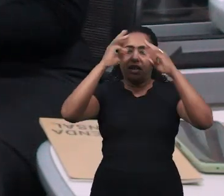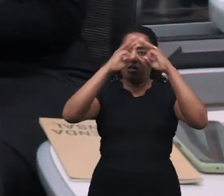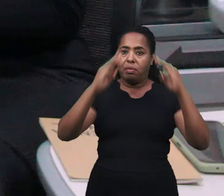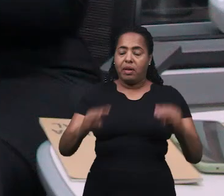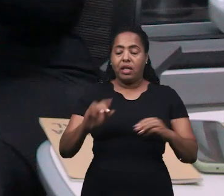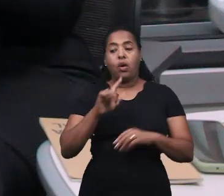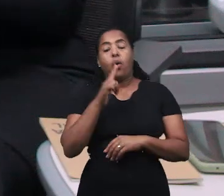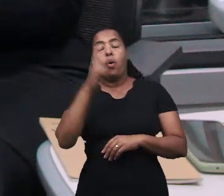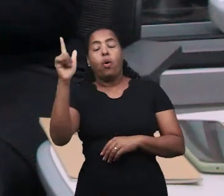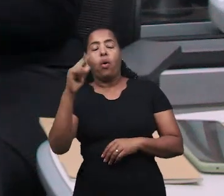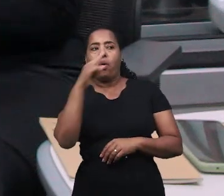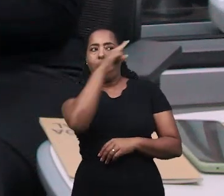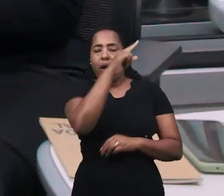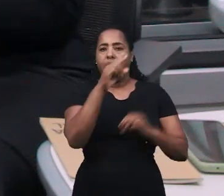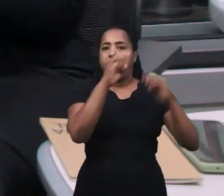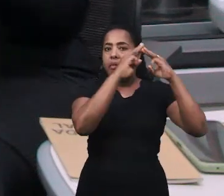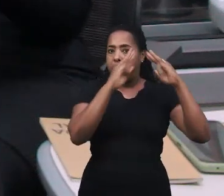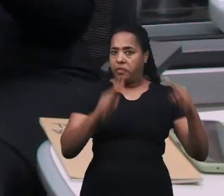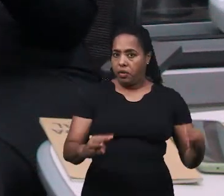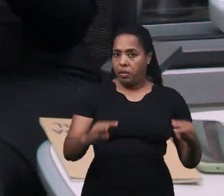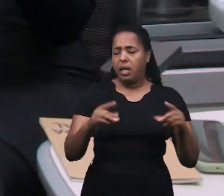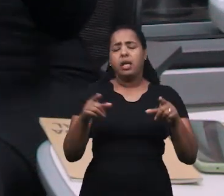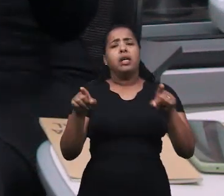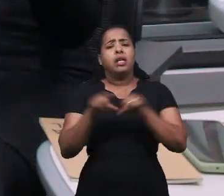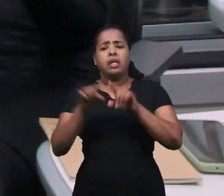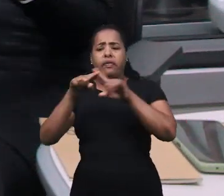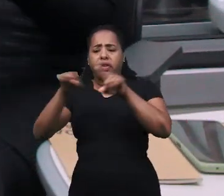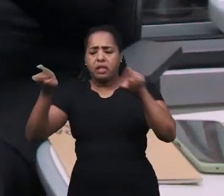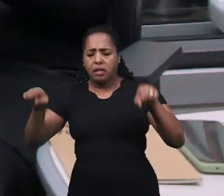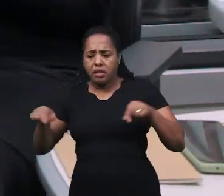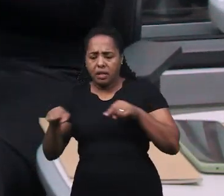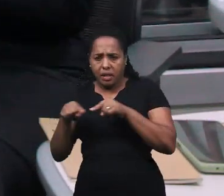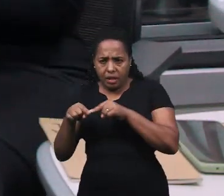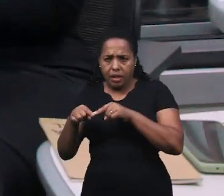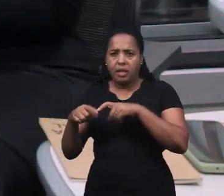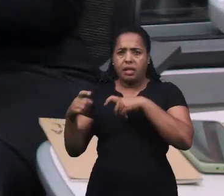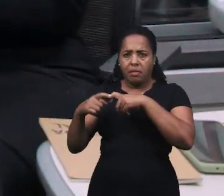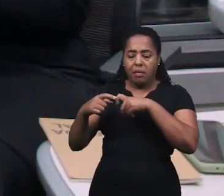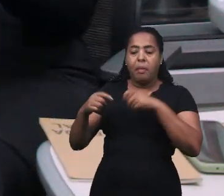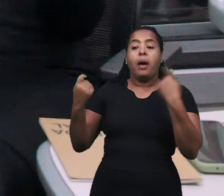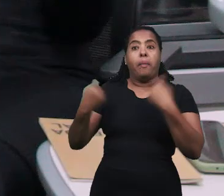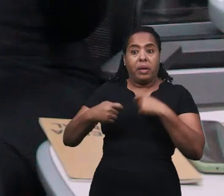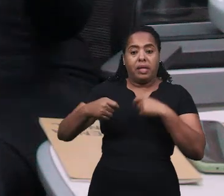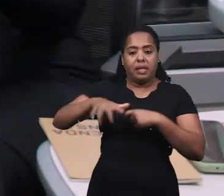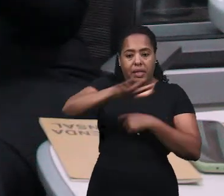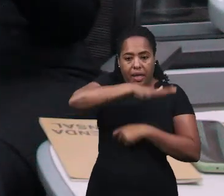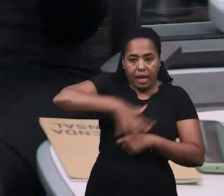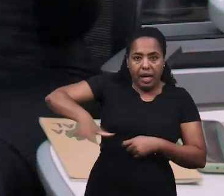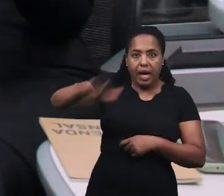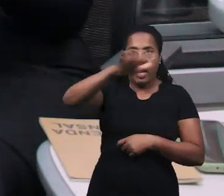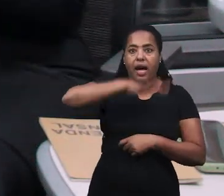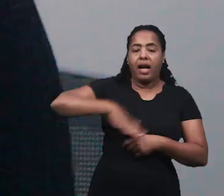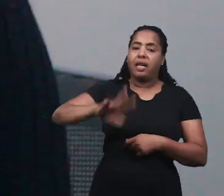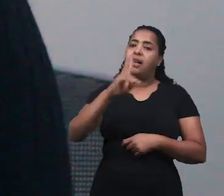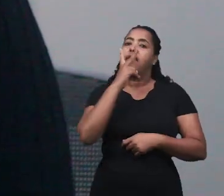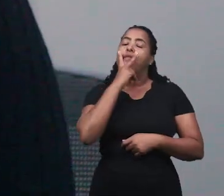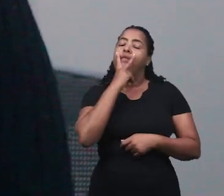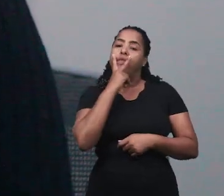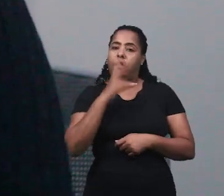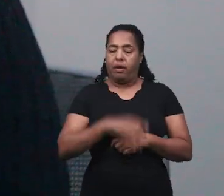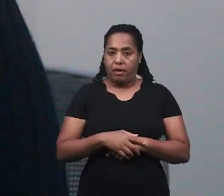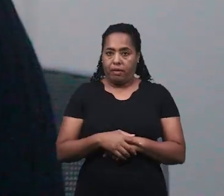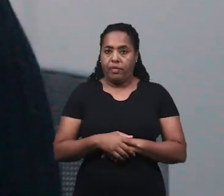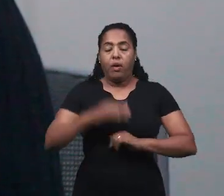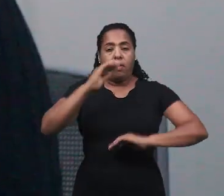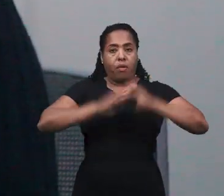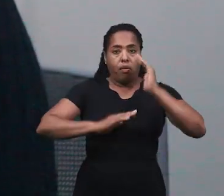Rádio Manaim ou no Manaim. Até mesmo, às vezes, no consultório, eu faço esse deslocamento, mas tem que ser aqui na Grande Vitória, nessa